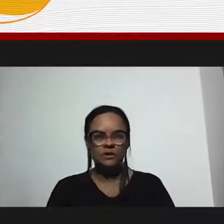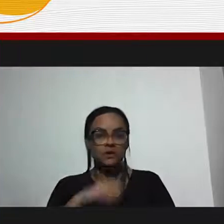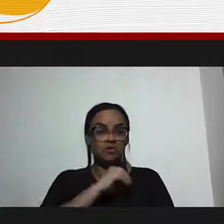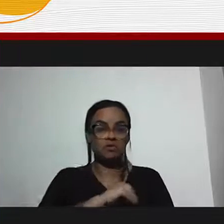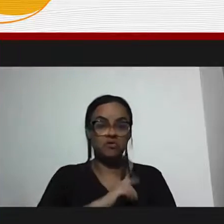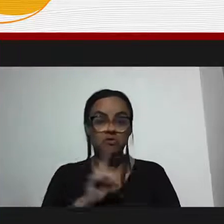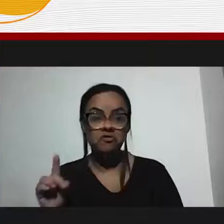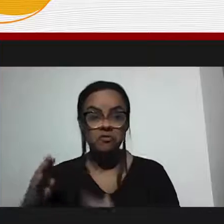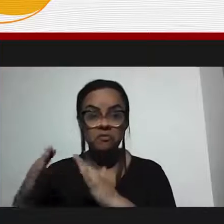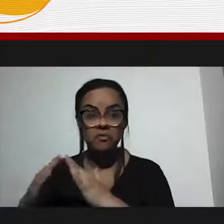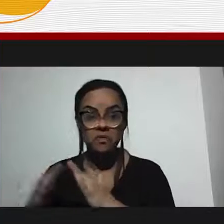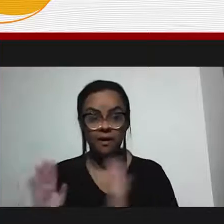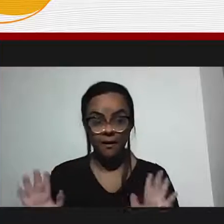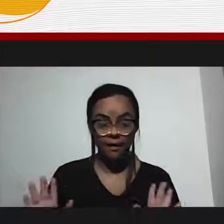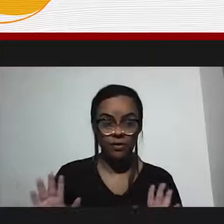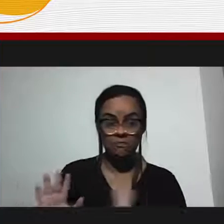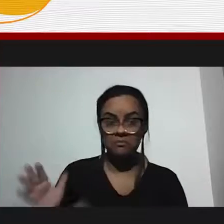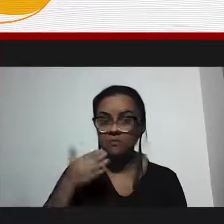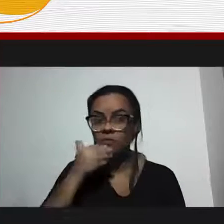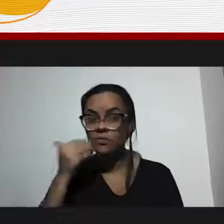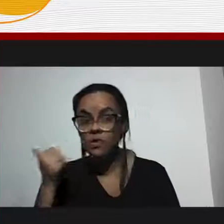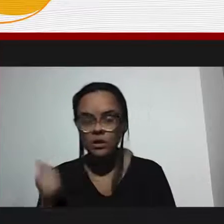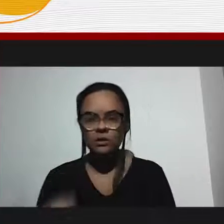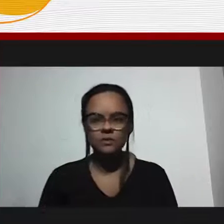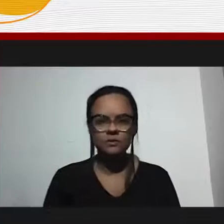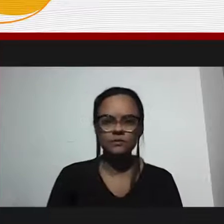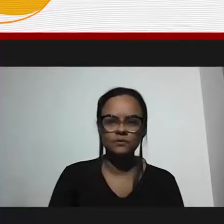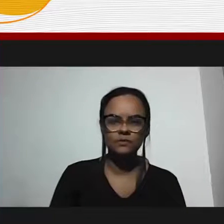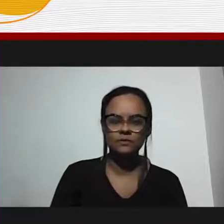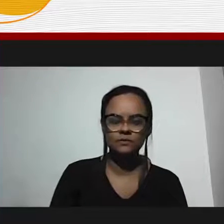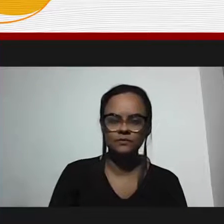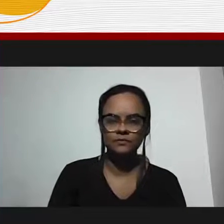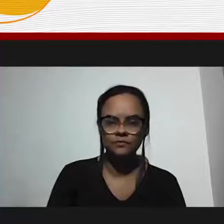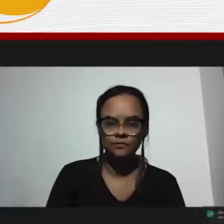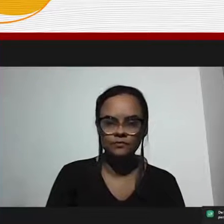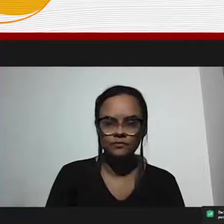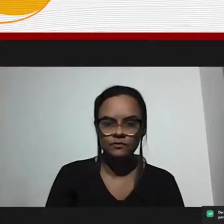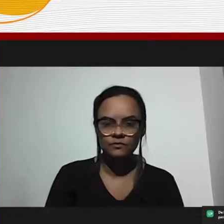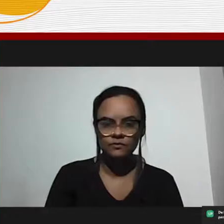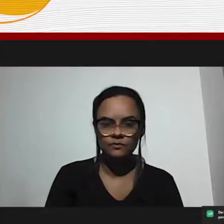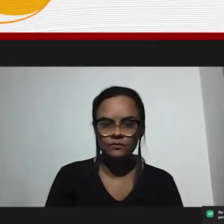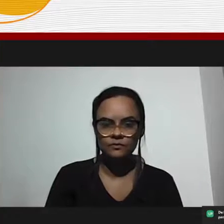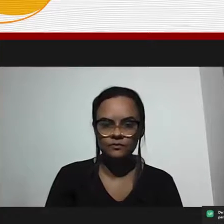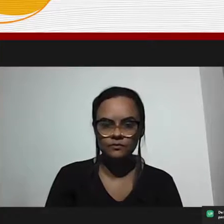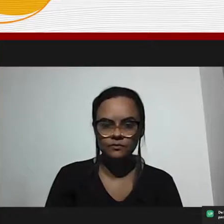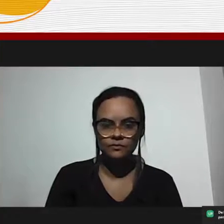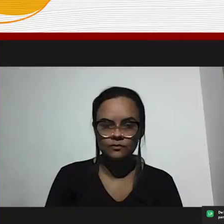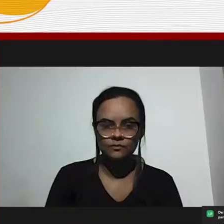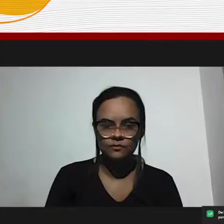vai competir, não precisa representar a empresa, não precisa nada. Isso é um preconceito.